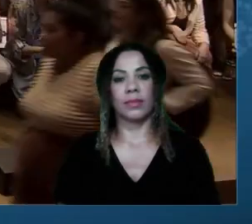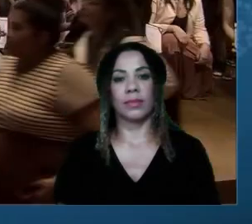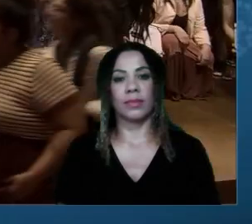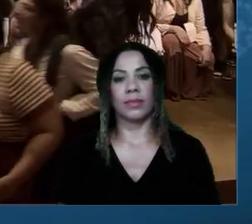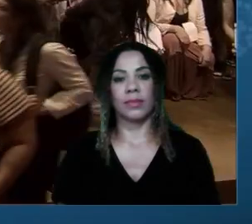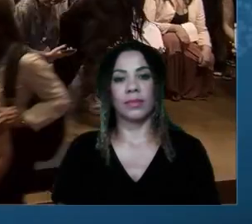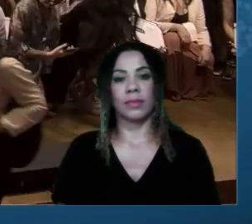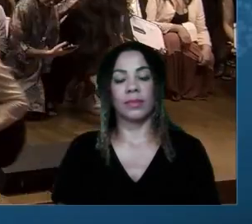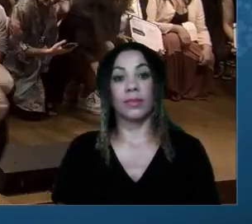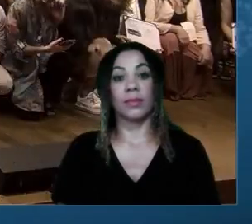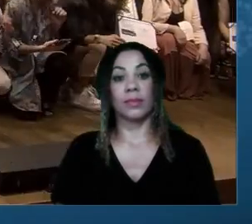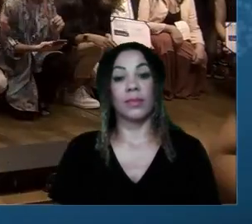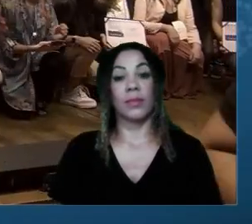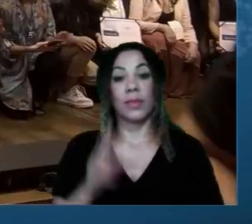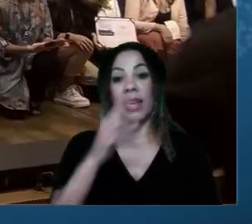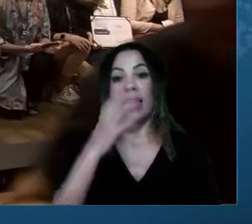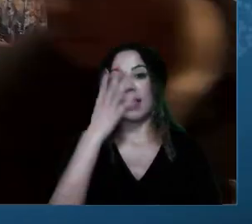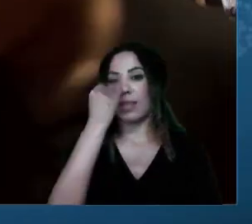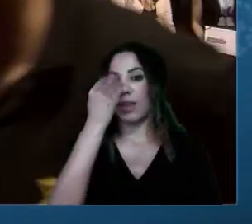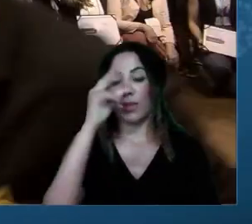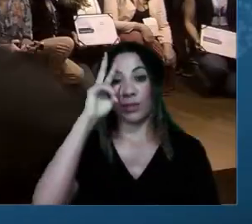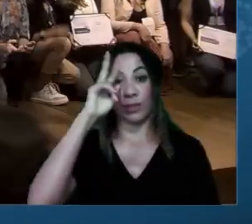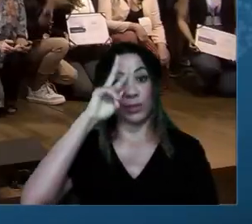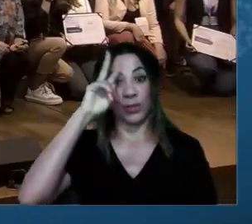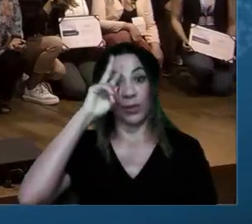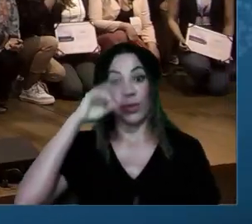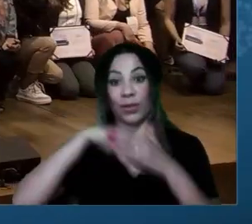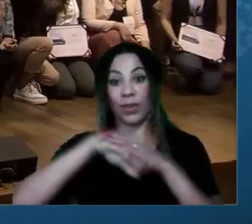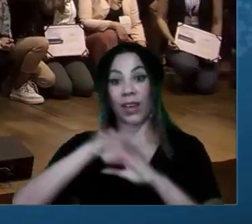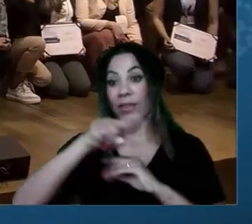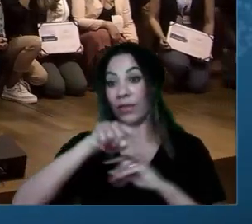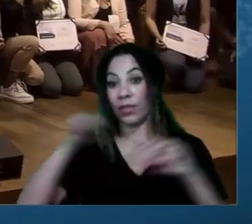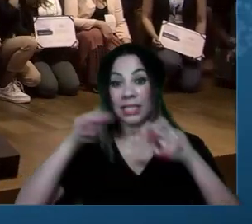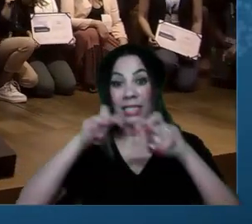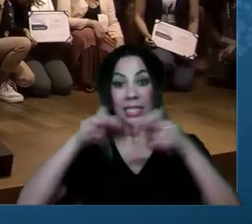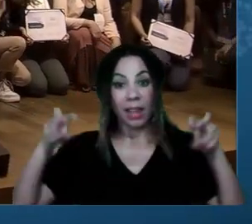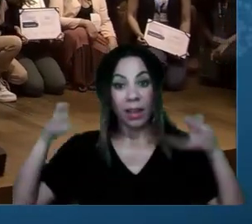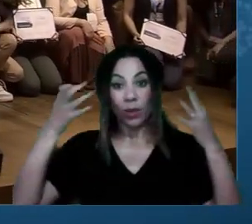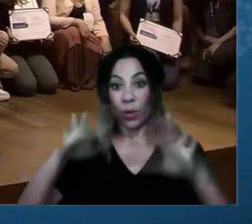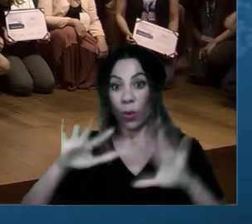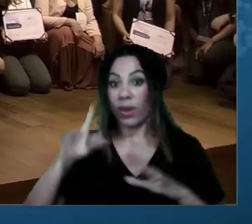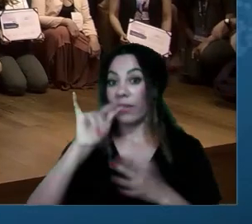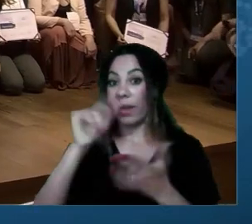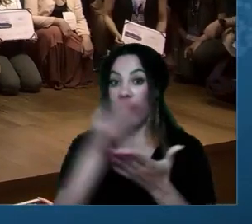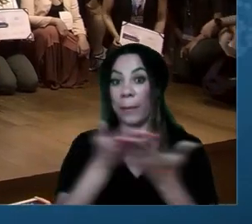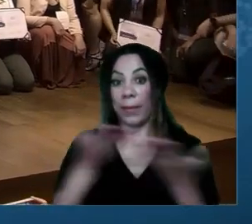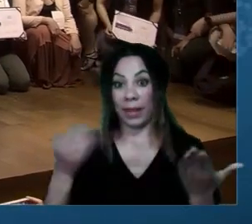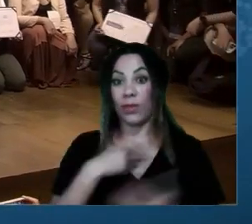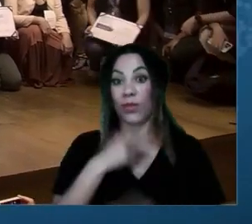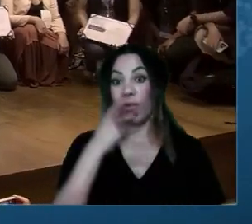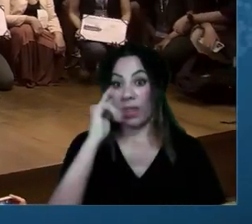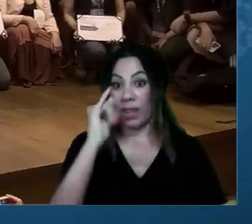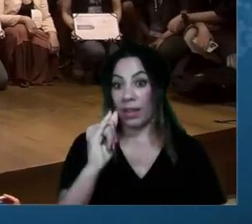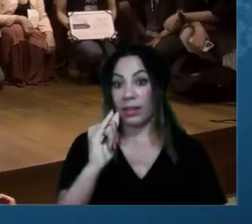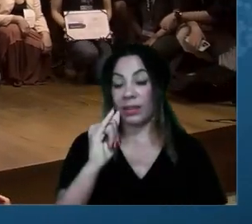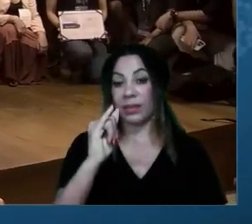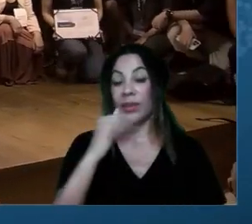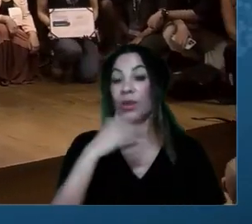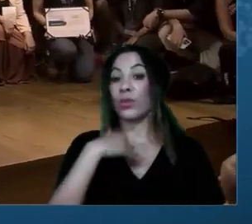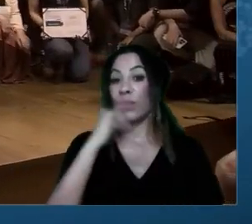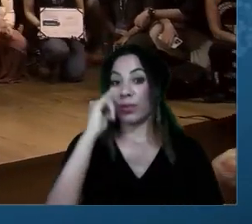Gente, essa foto é histórica, hein? Quem tá aí sentado na plateia que não veio vai perder, eu vou falar, hein? Tô